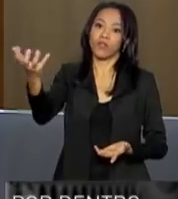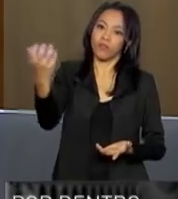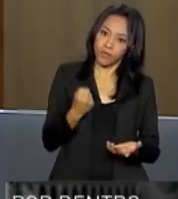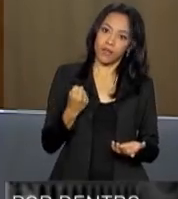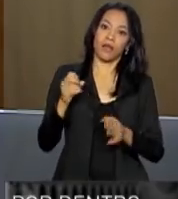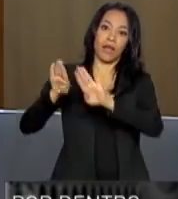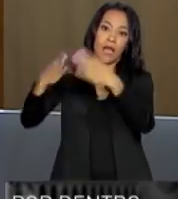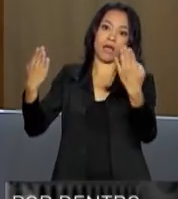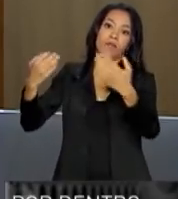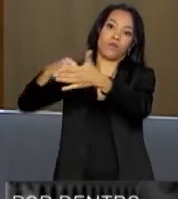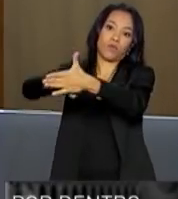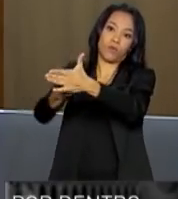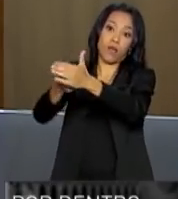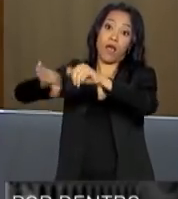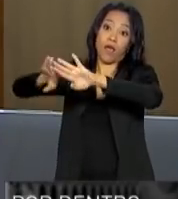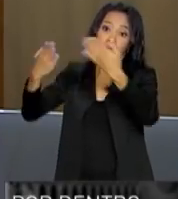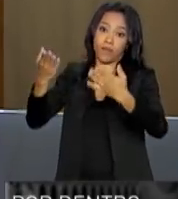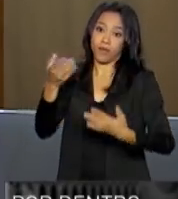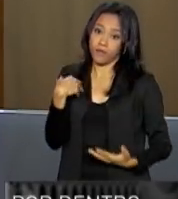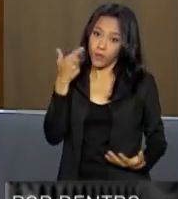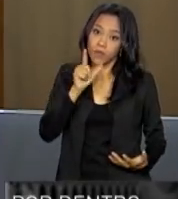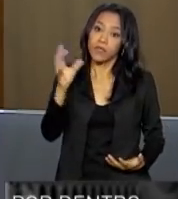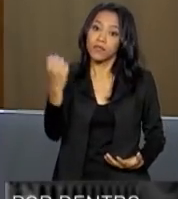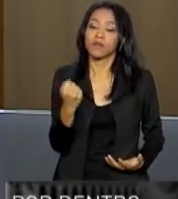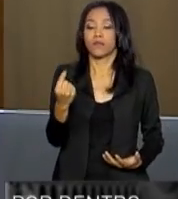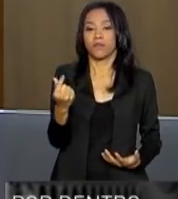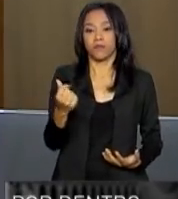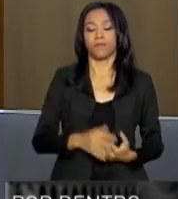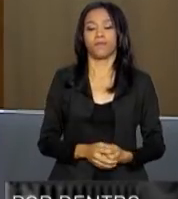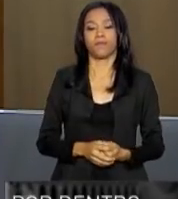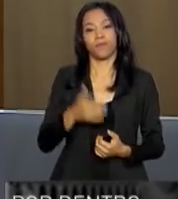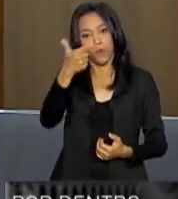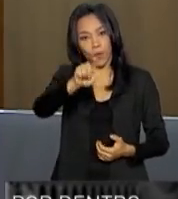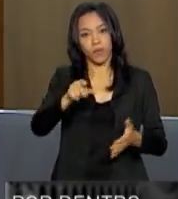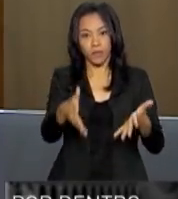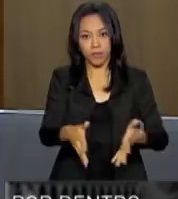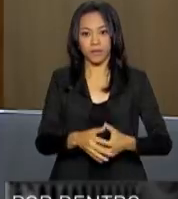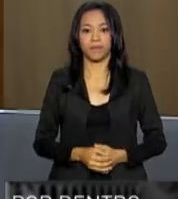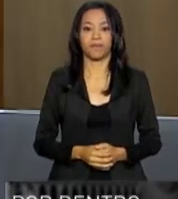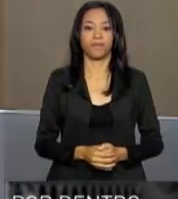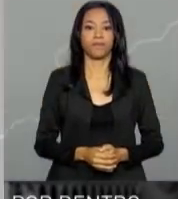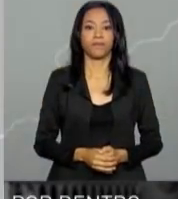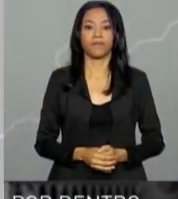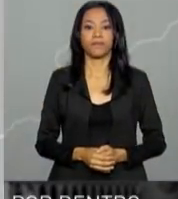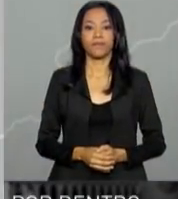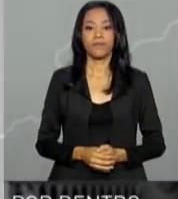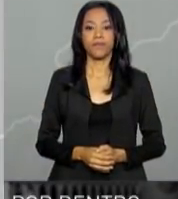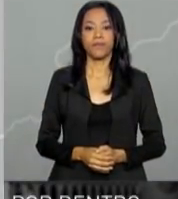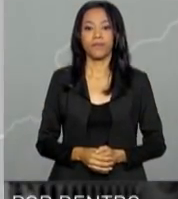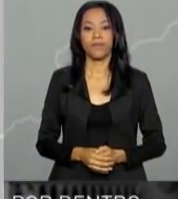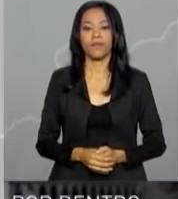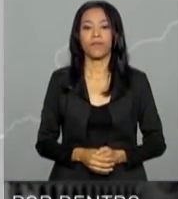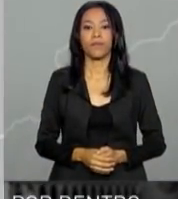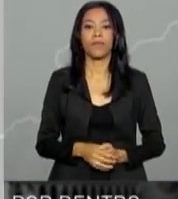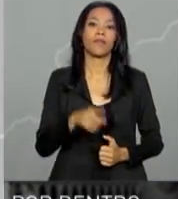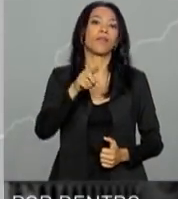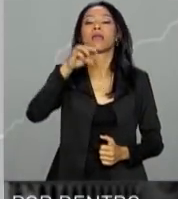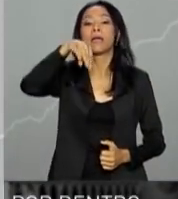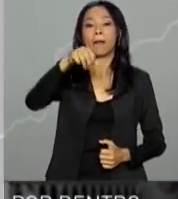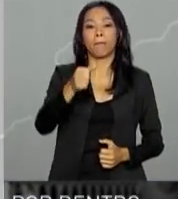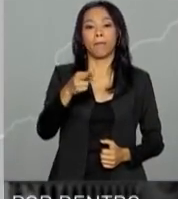vamos então a mais uma participação vamos então ouvir pode voltar eu sou irmão mariano eu